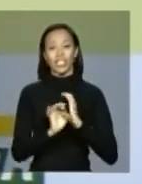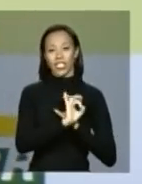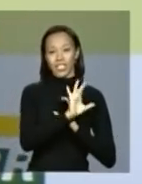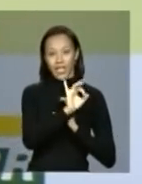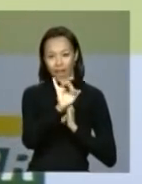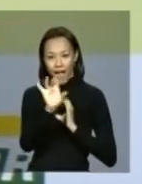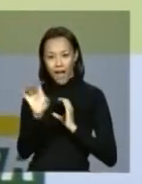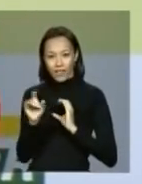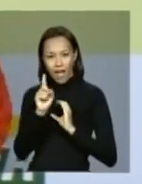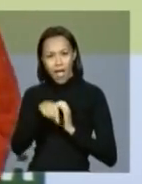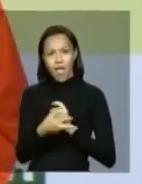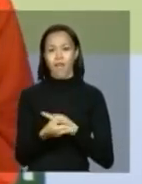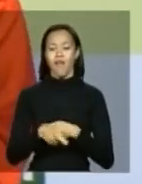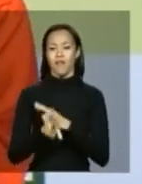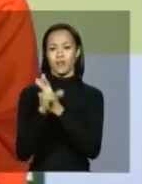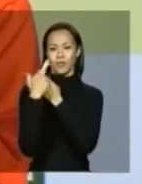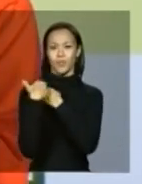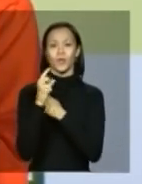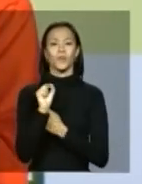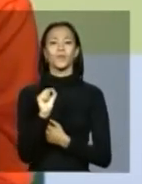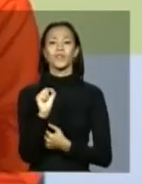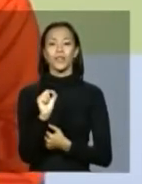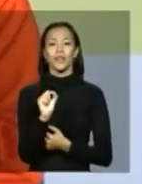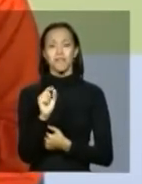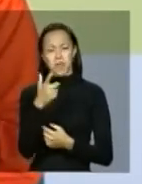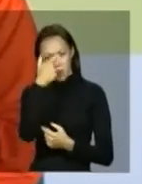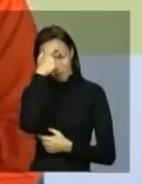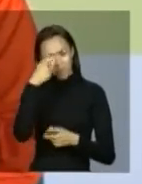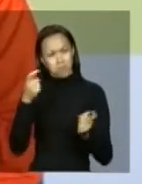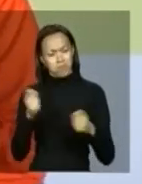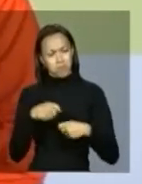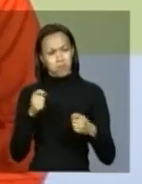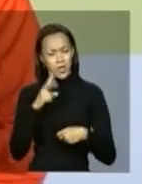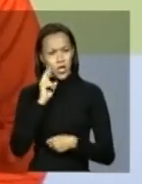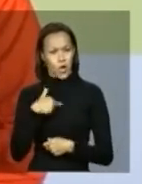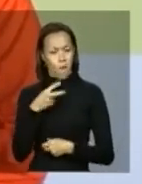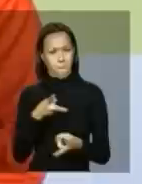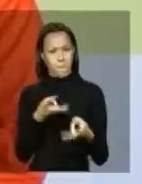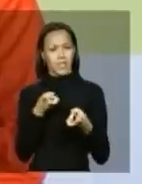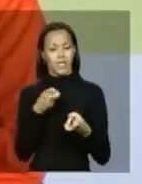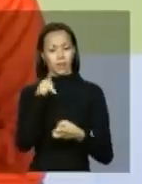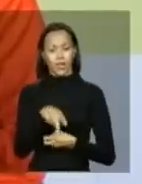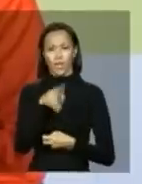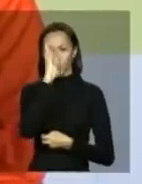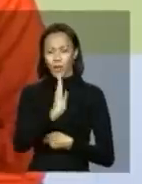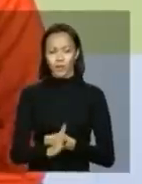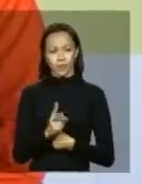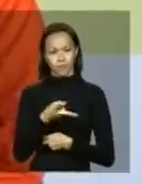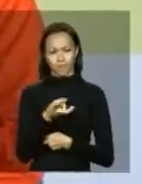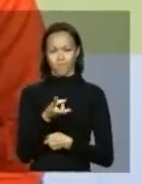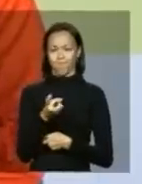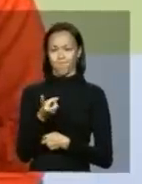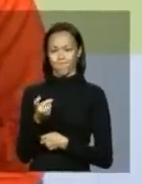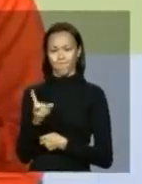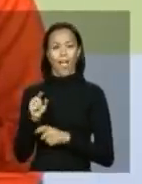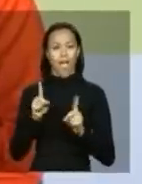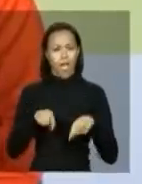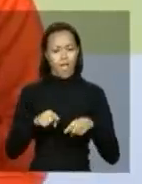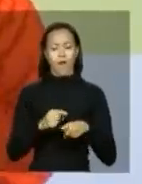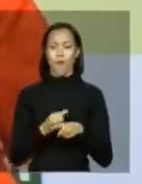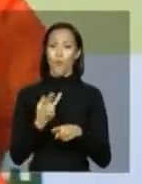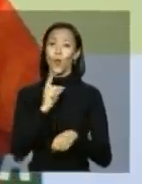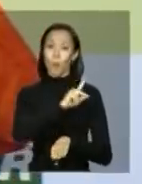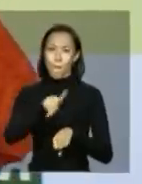são responsáveis pela capacidade que eu enxergo no Brasil de ser um país que